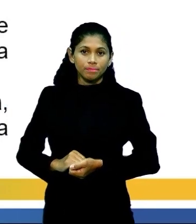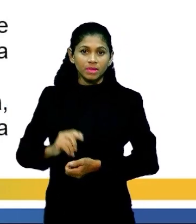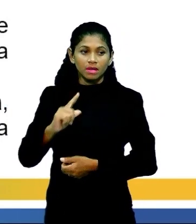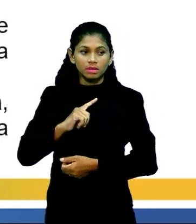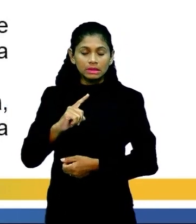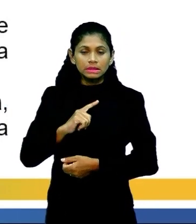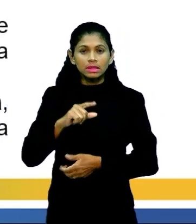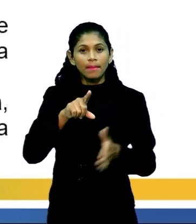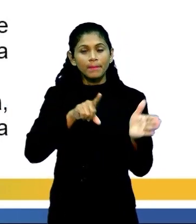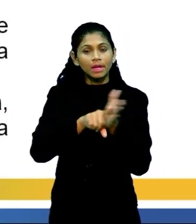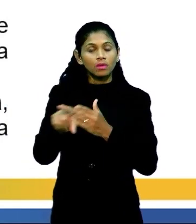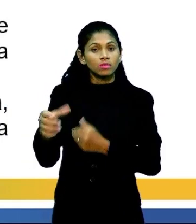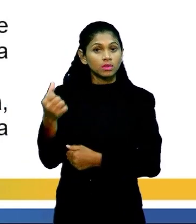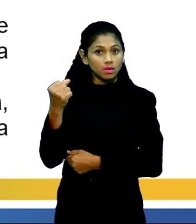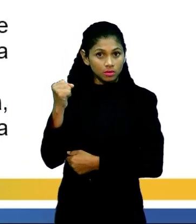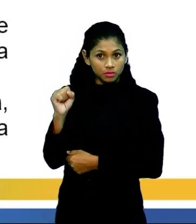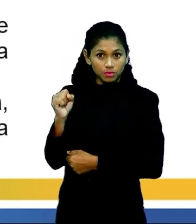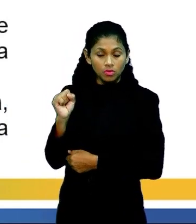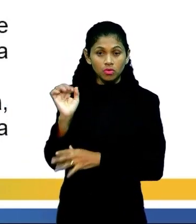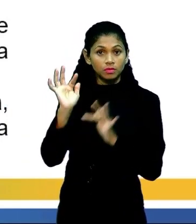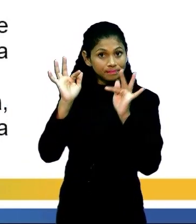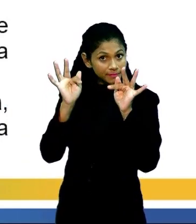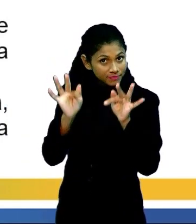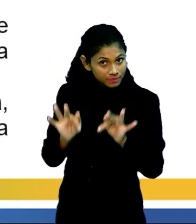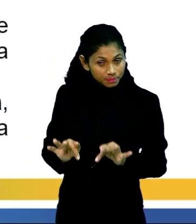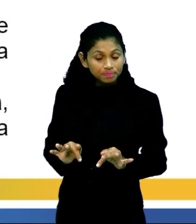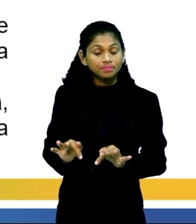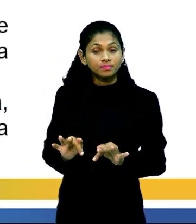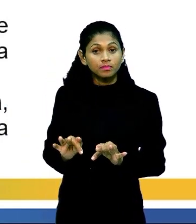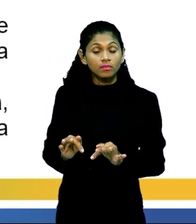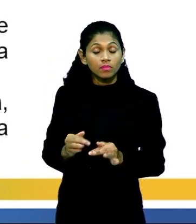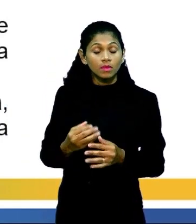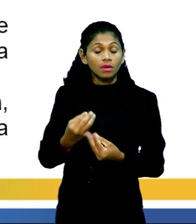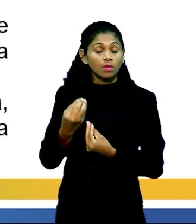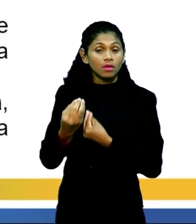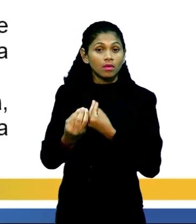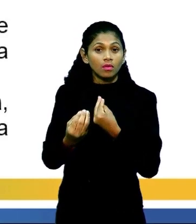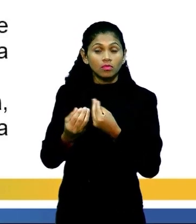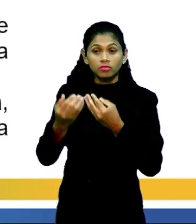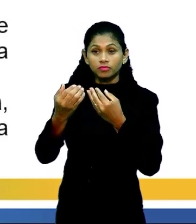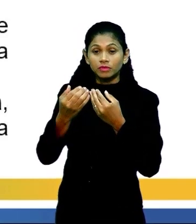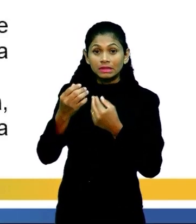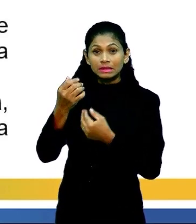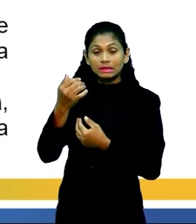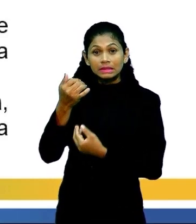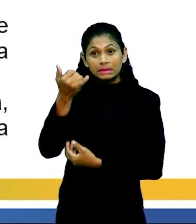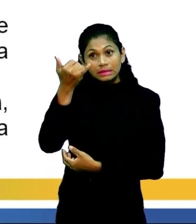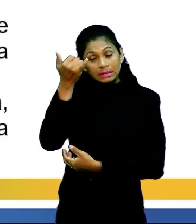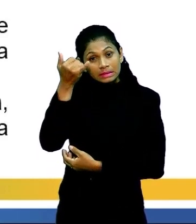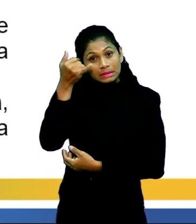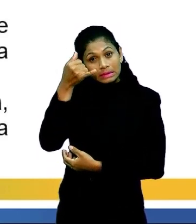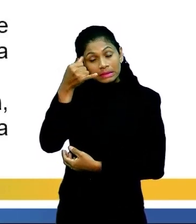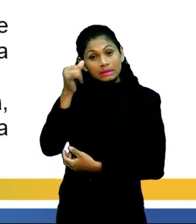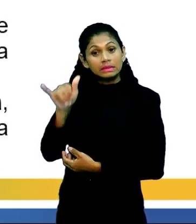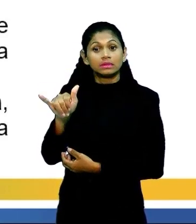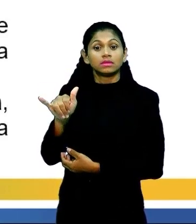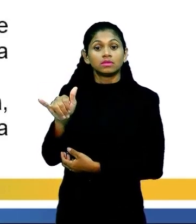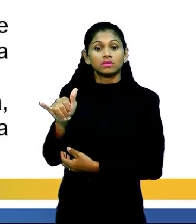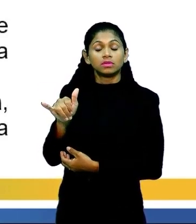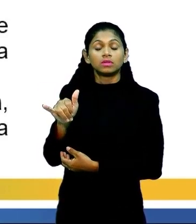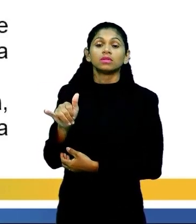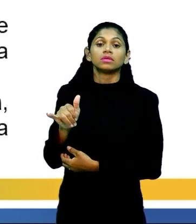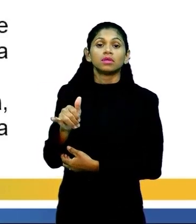Temos a questão número 8, para finalizar. Como forma de alertar o leitor para o problema relacionado ao